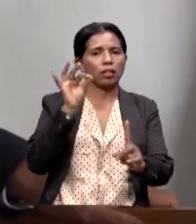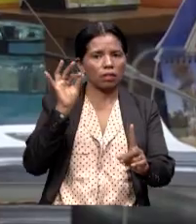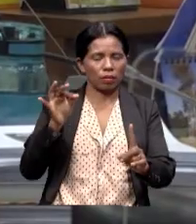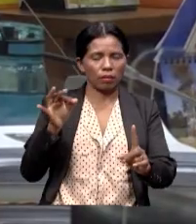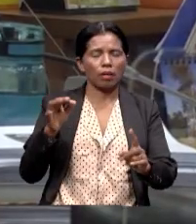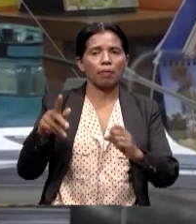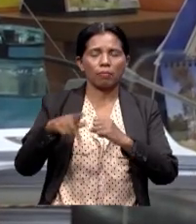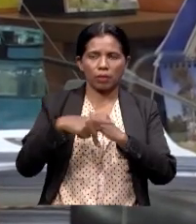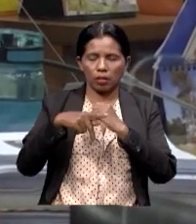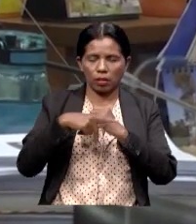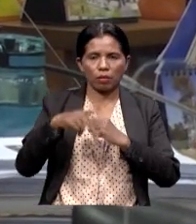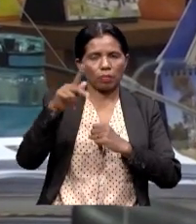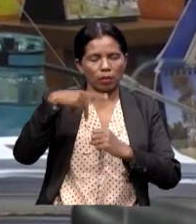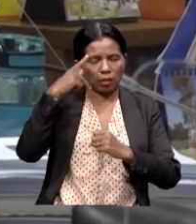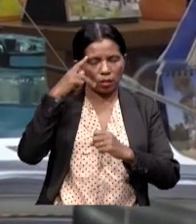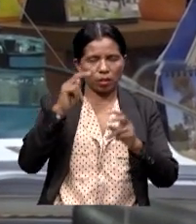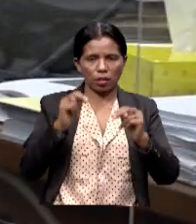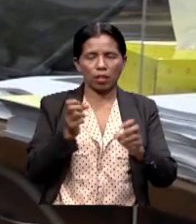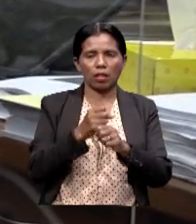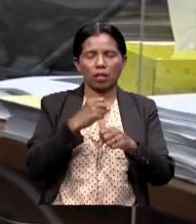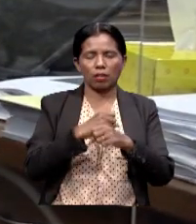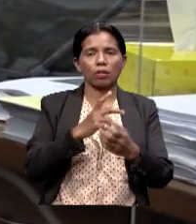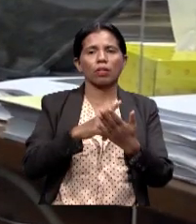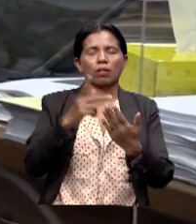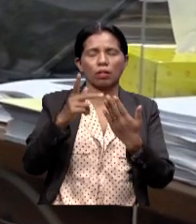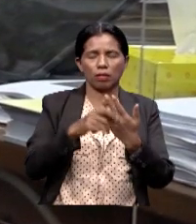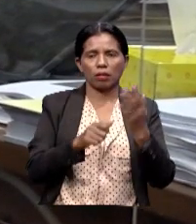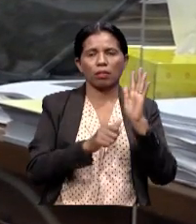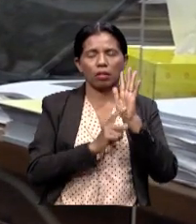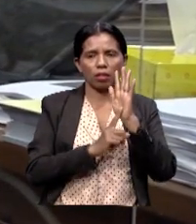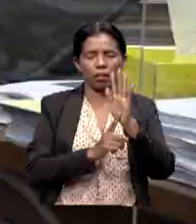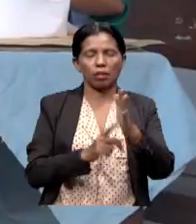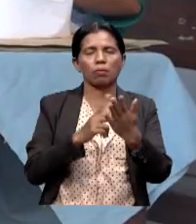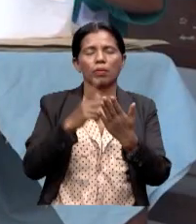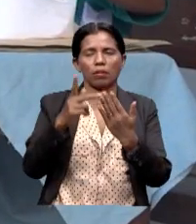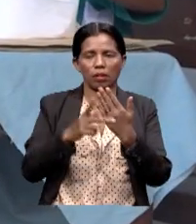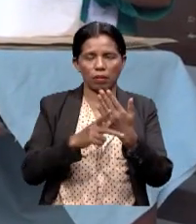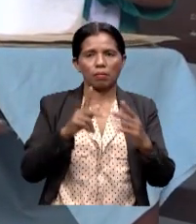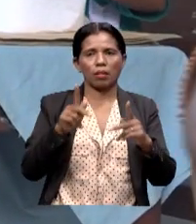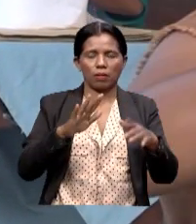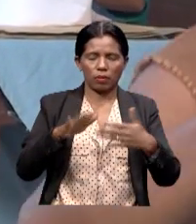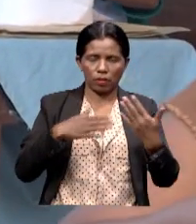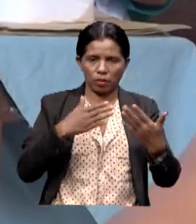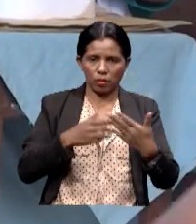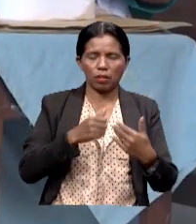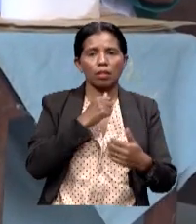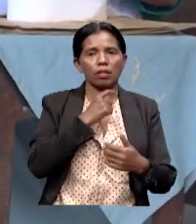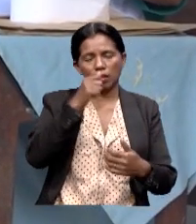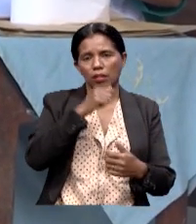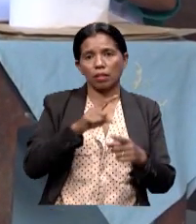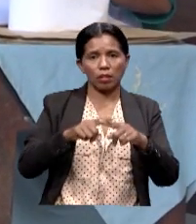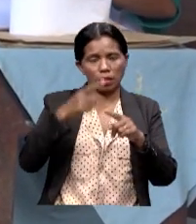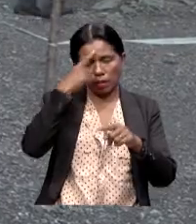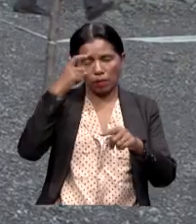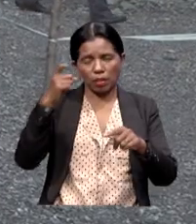ralo ulo campanha, onde apresenta sirne programa ba militante CIRA. Tane Arcebispo Arquidiocese